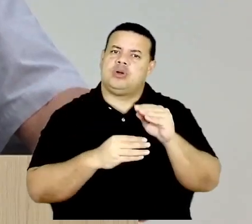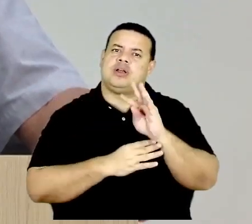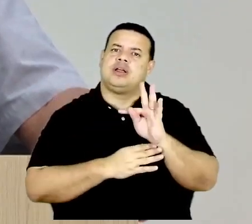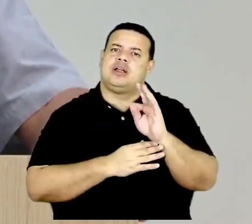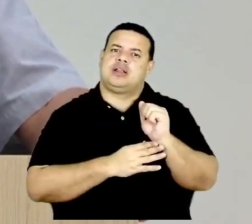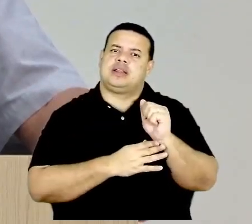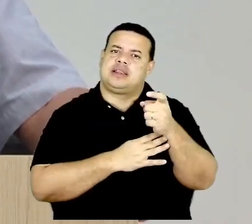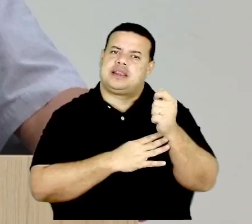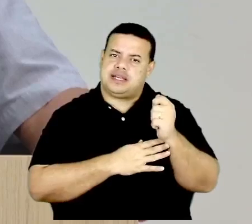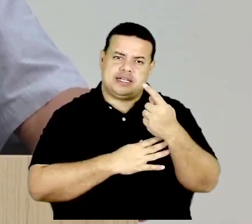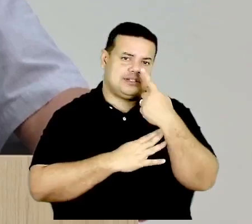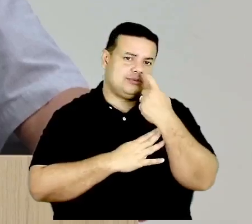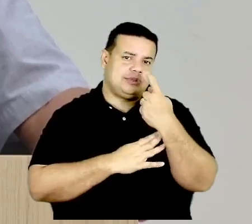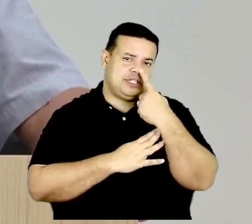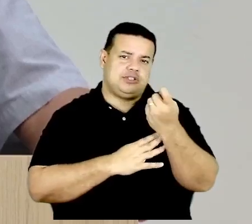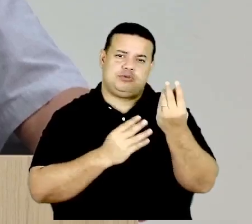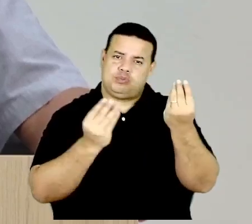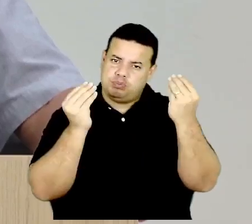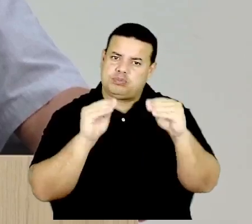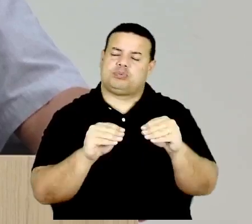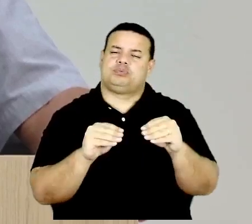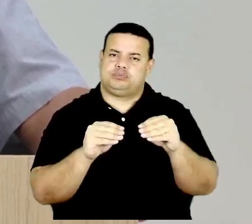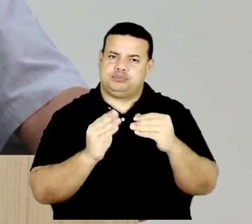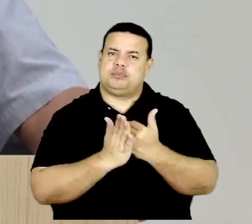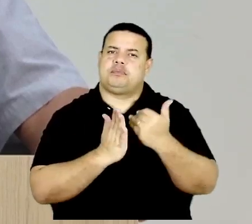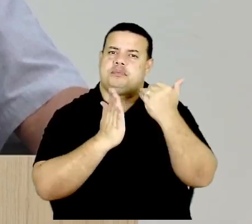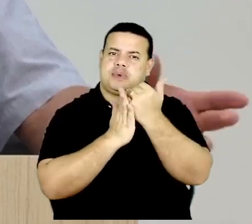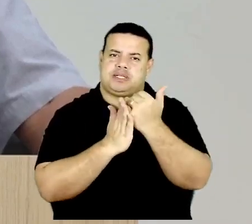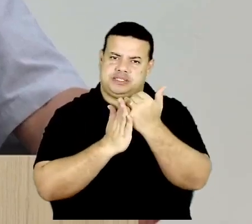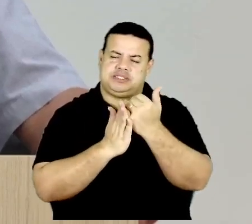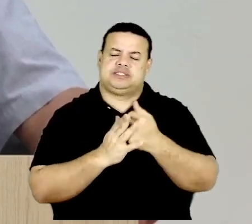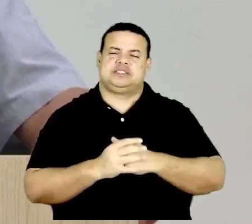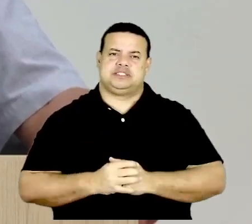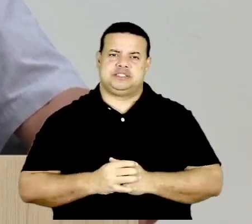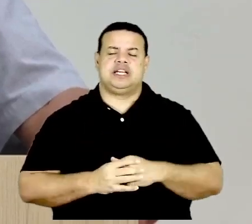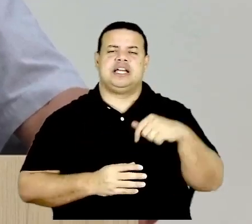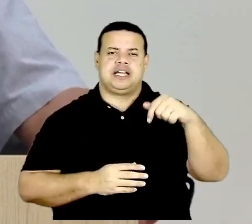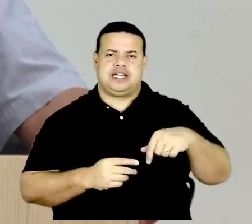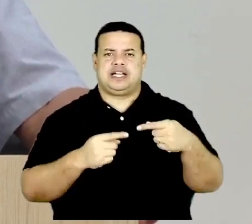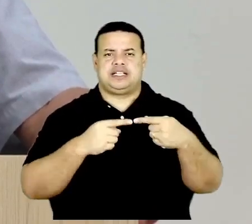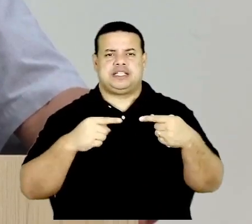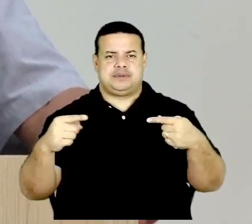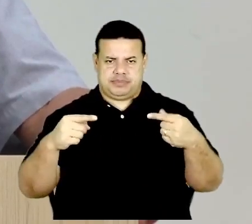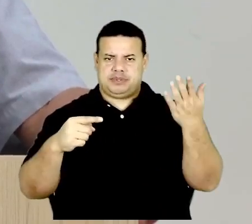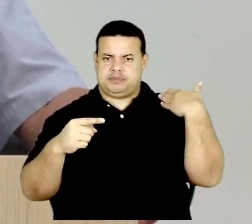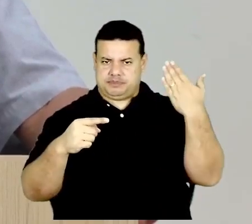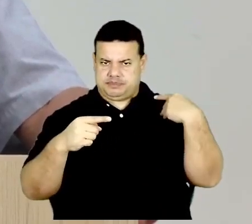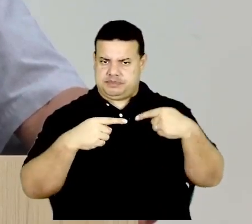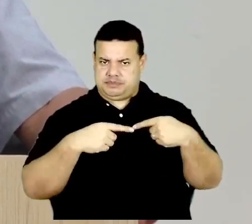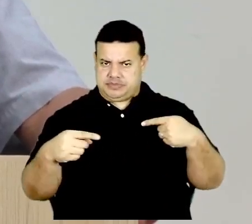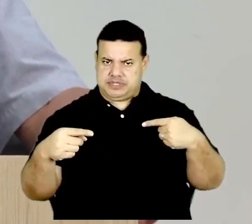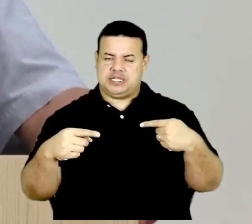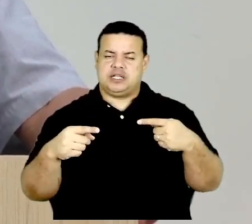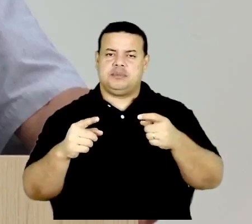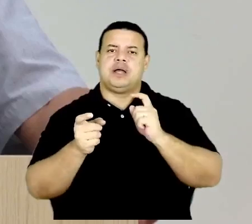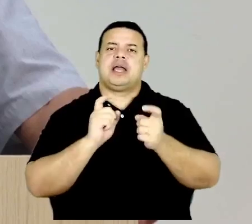lixo, e essa semana passada aconteceu uma reunião no meu